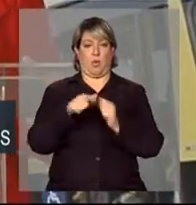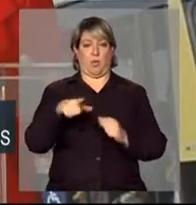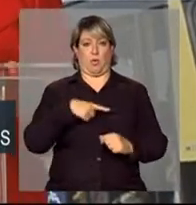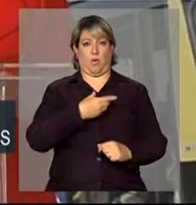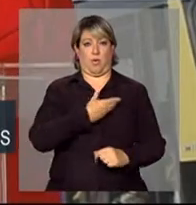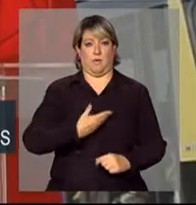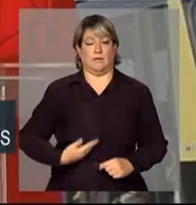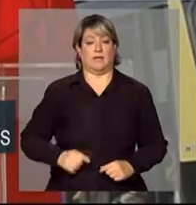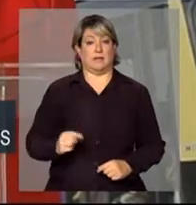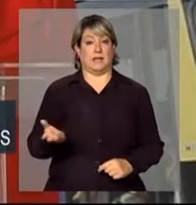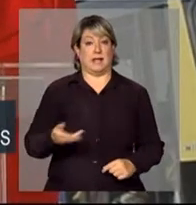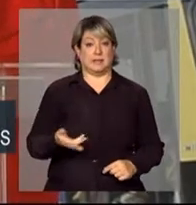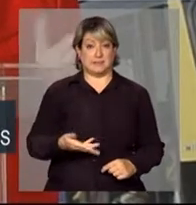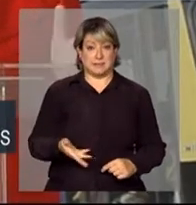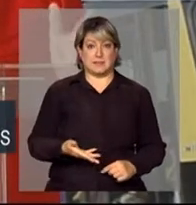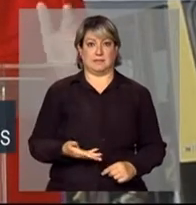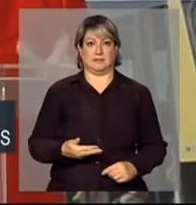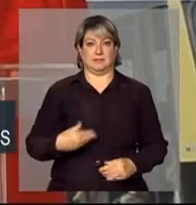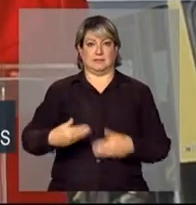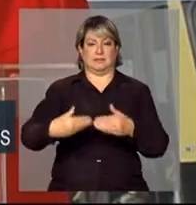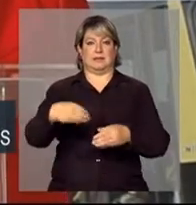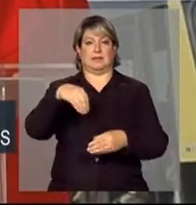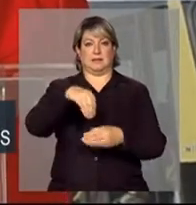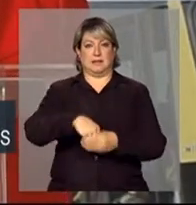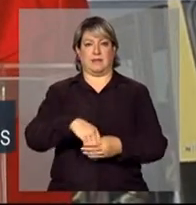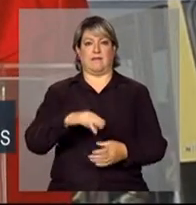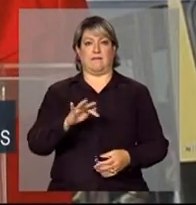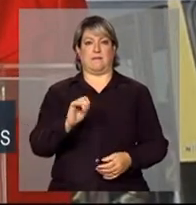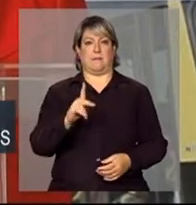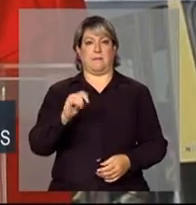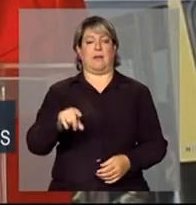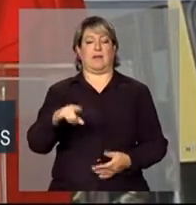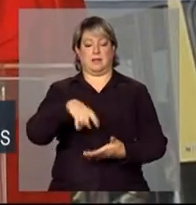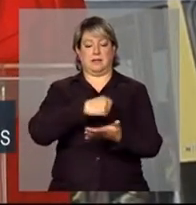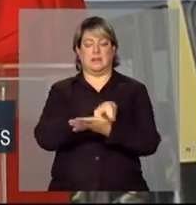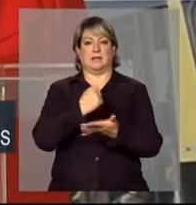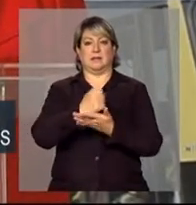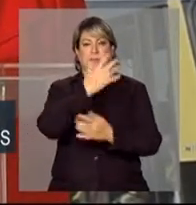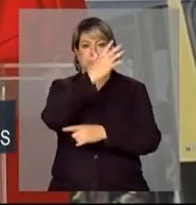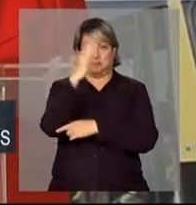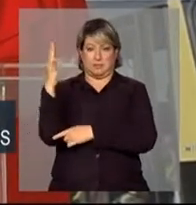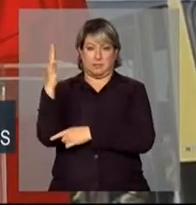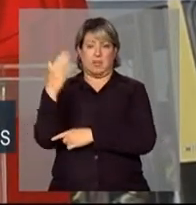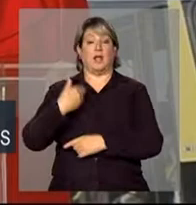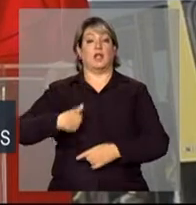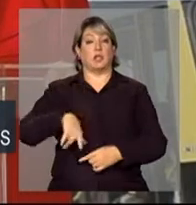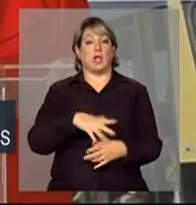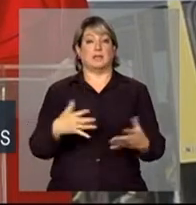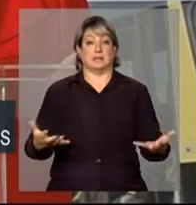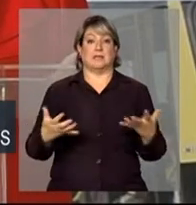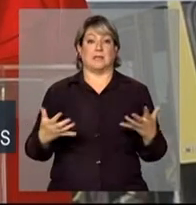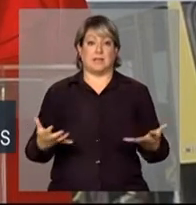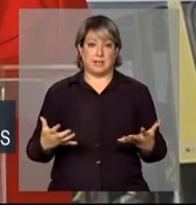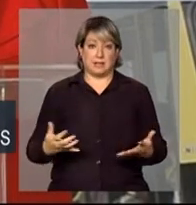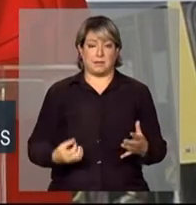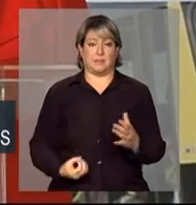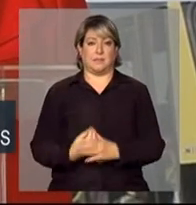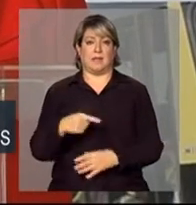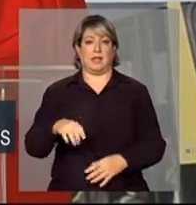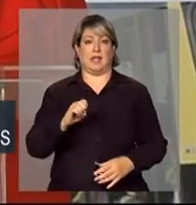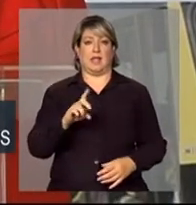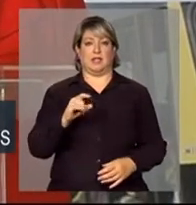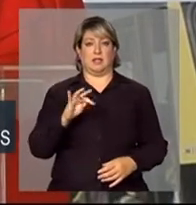sentido de acelerar dentro da FEPAM o licenciamento ambiental. Nós pretendemos lançar o edital